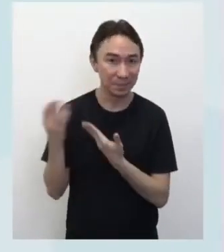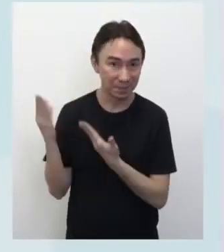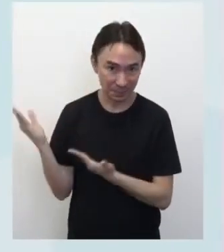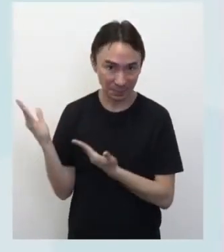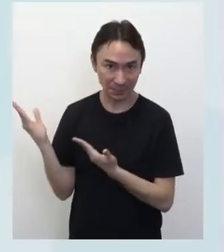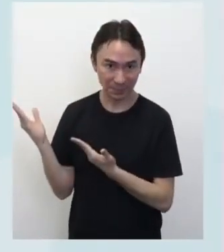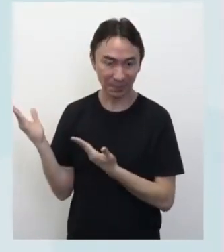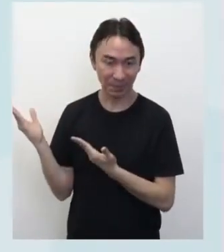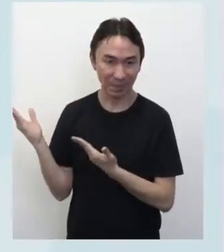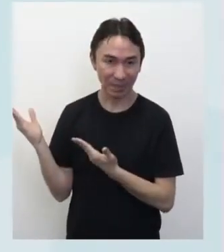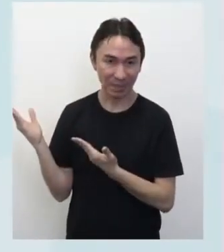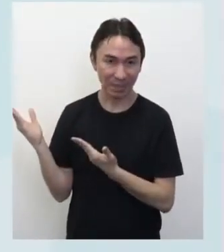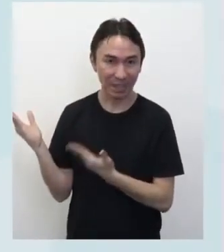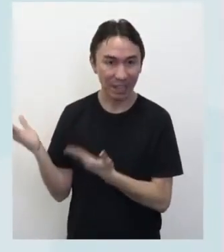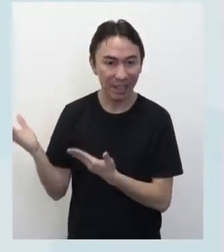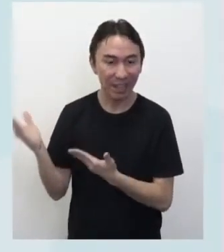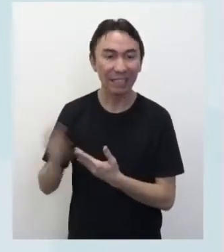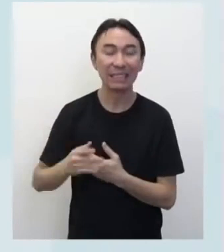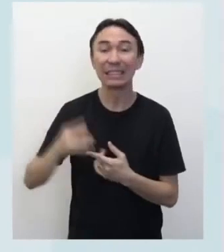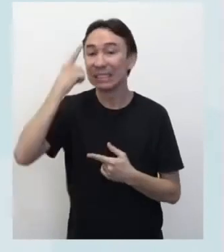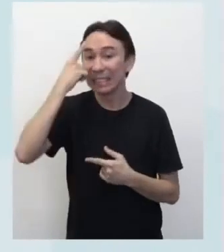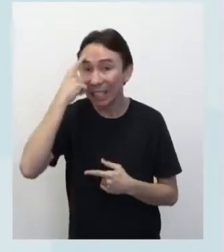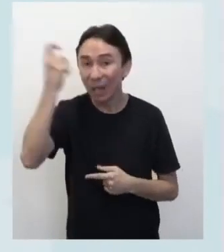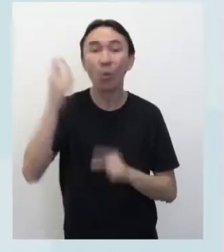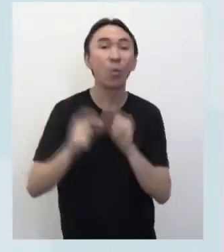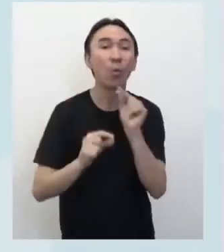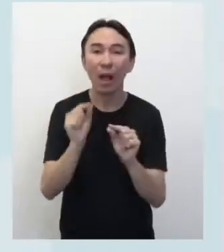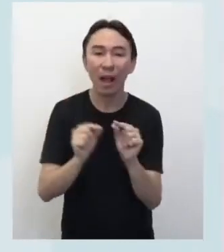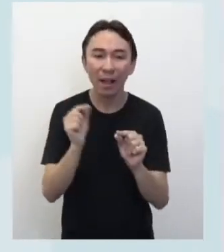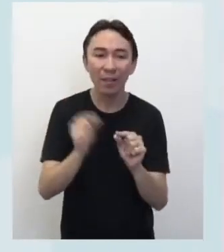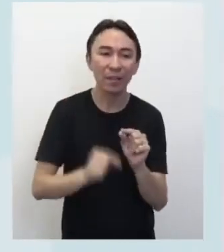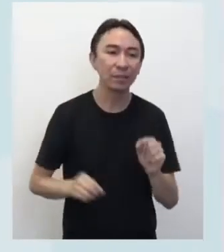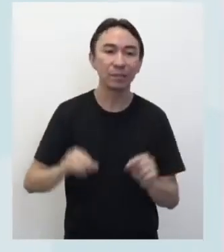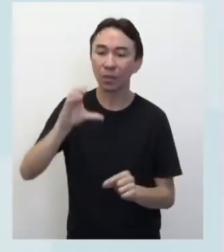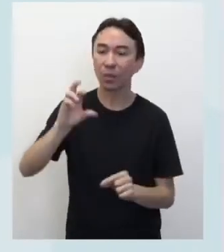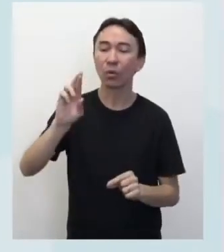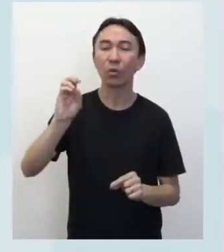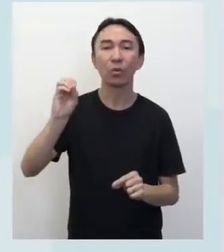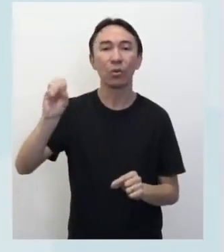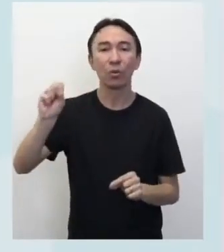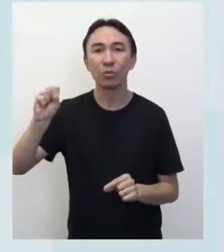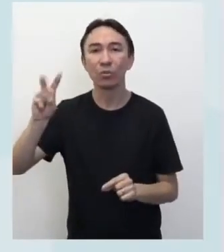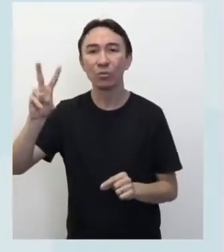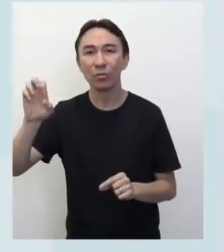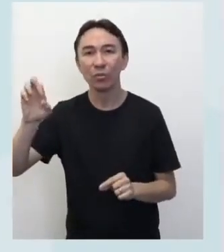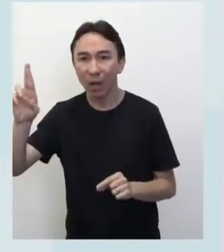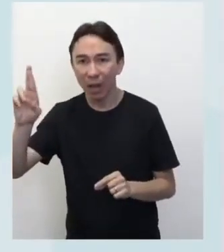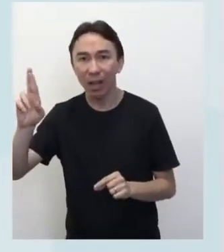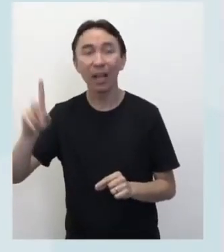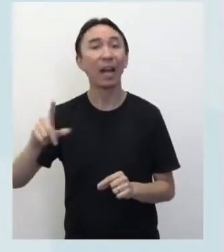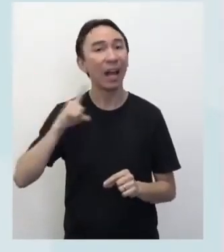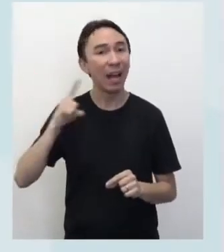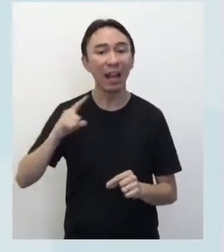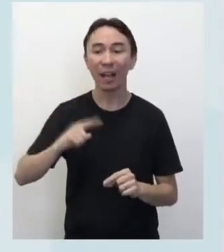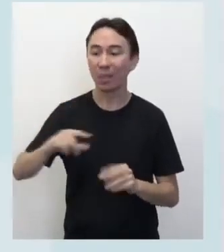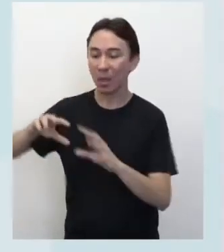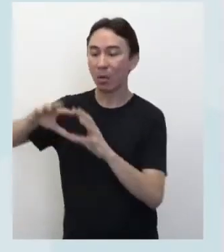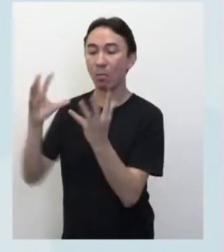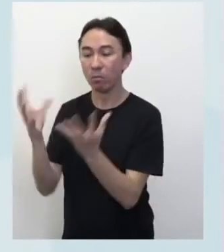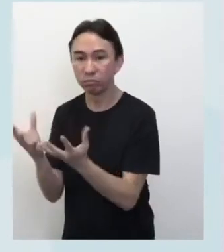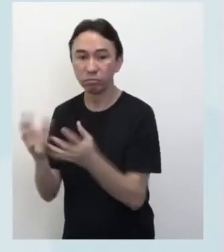chama crossover, quando dois mundos se encontram. E aí a gente só tem